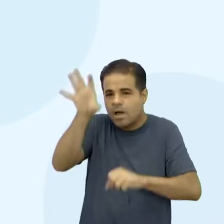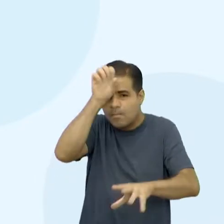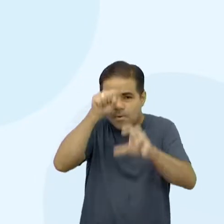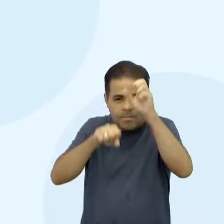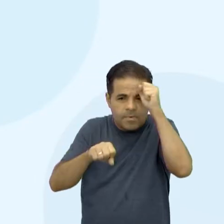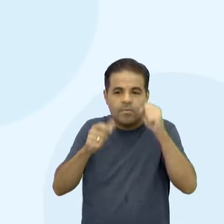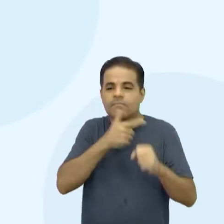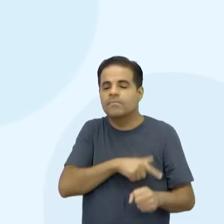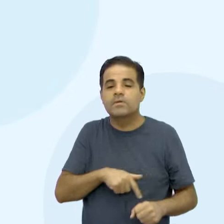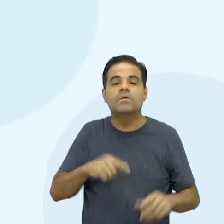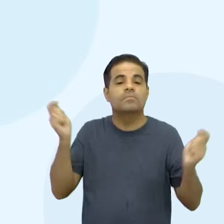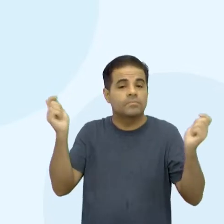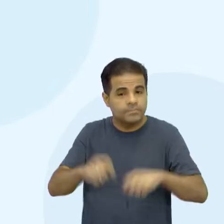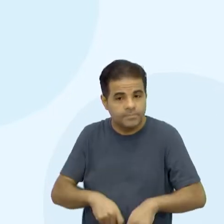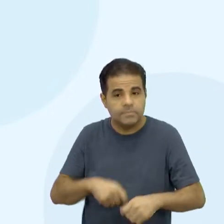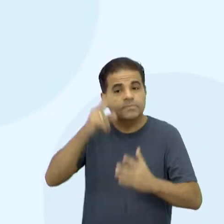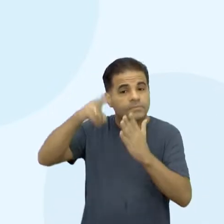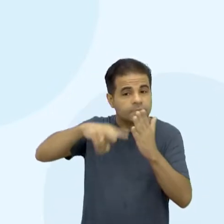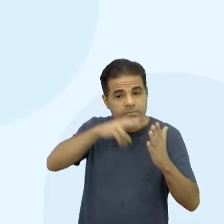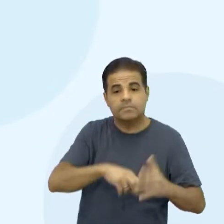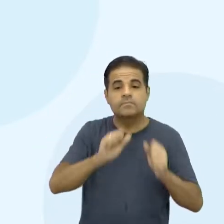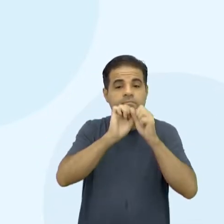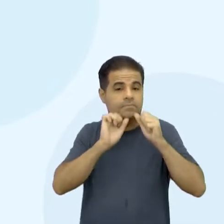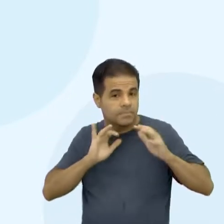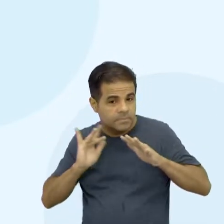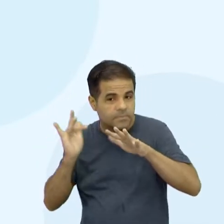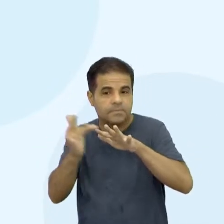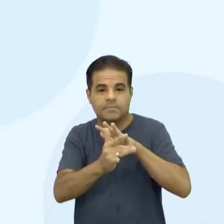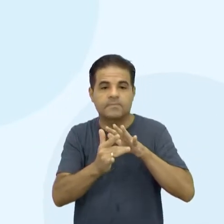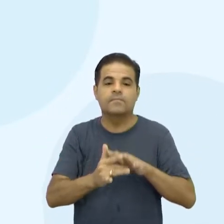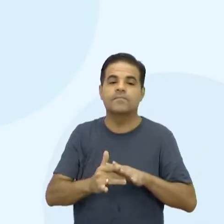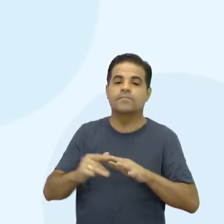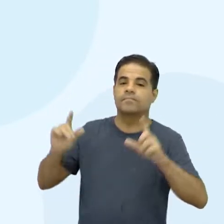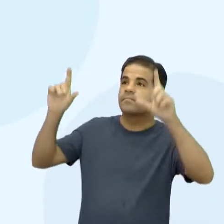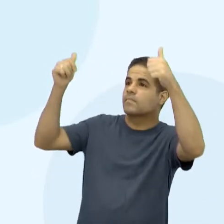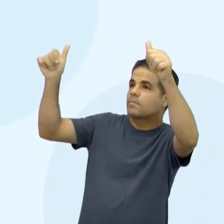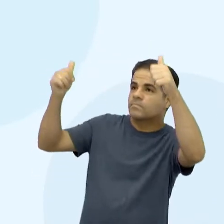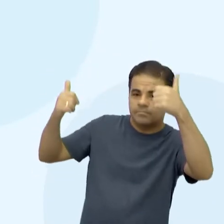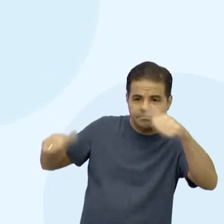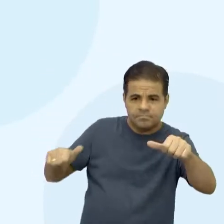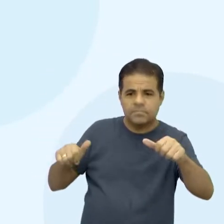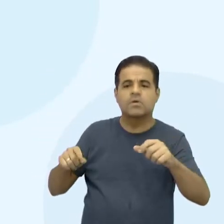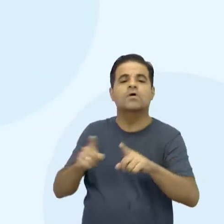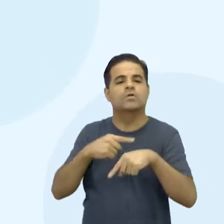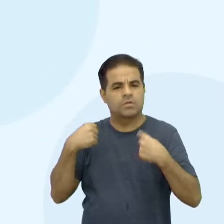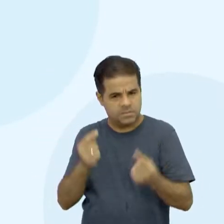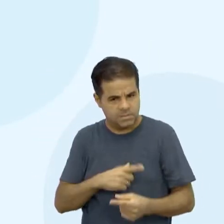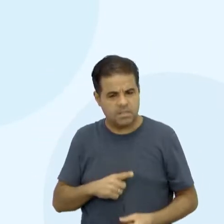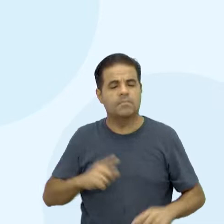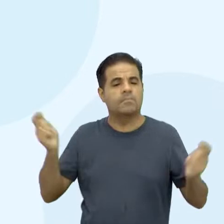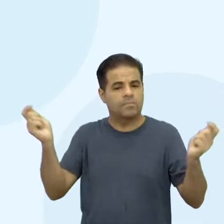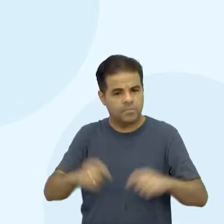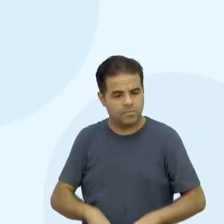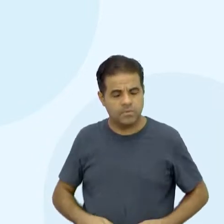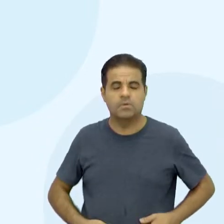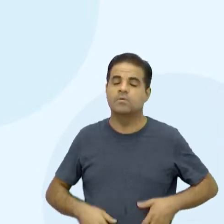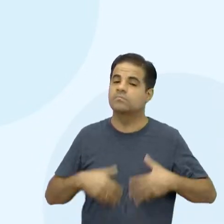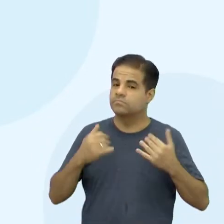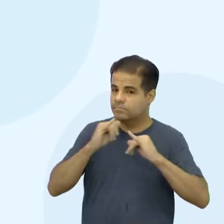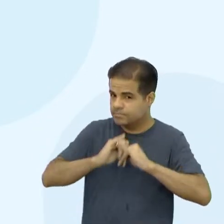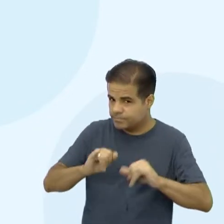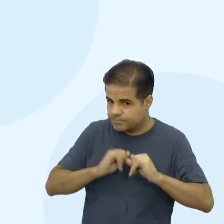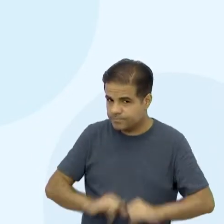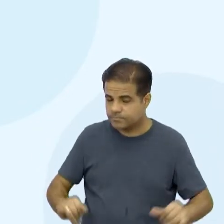certo, gente? Possibilidades de leitura nas redes. O pôster é uma das possibilidades que a gente tem aí como peça